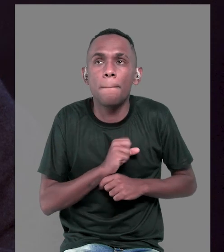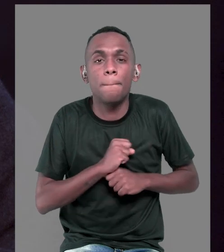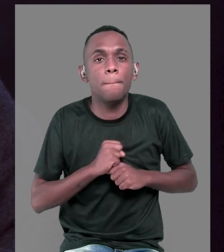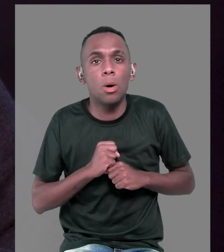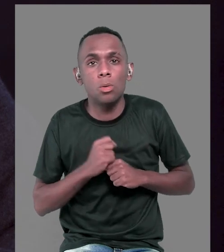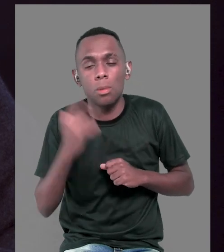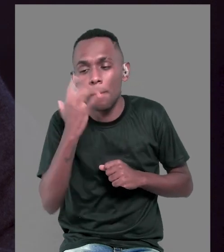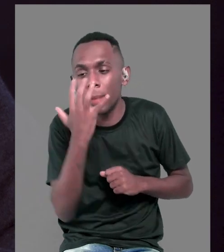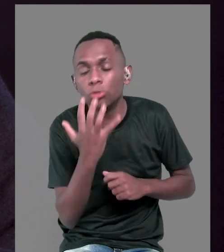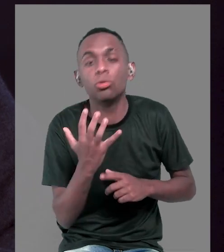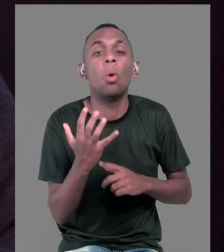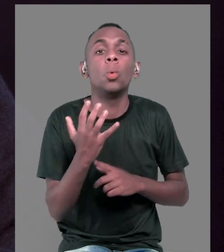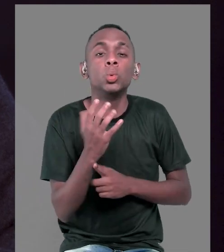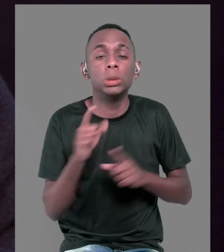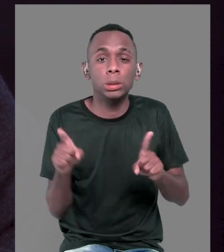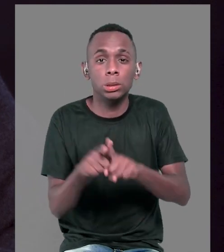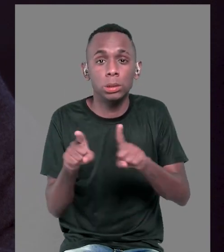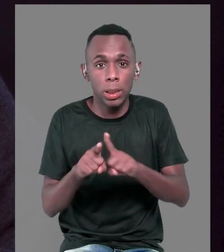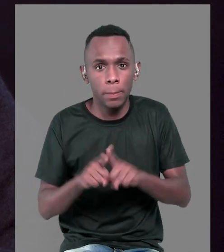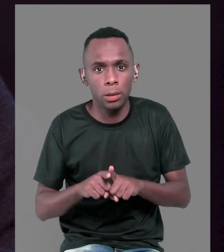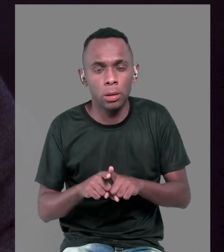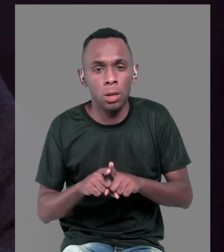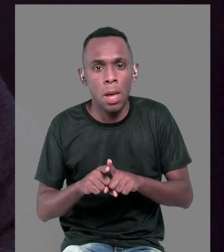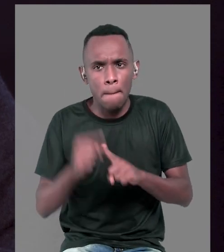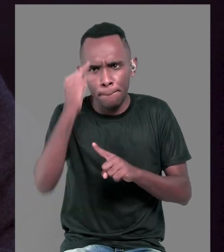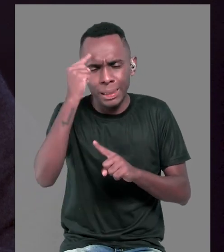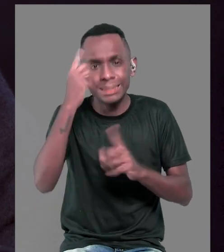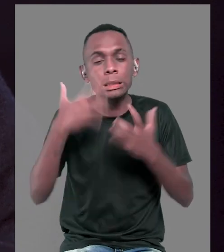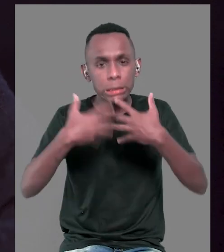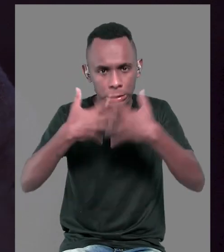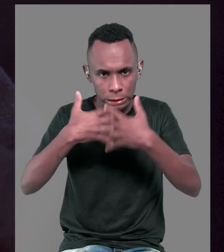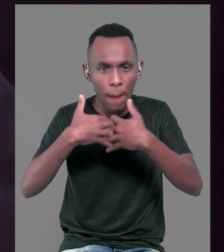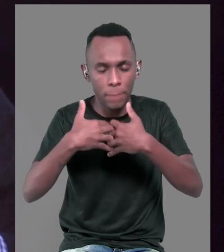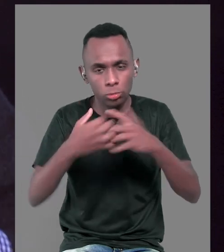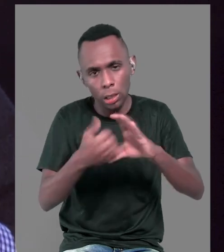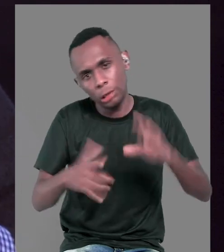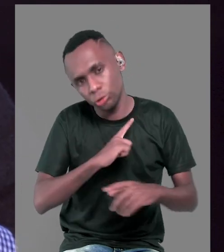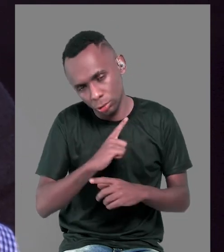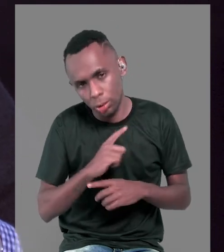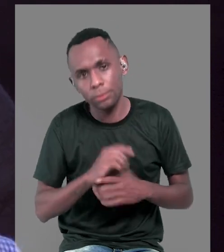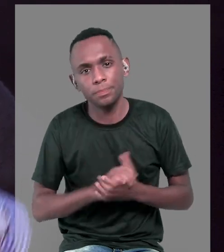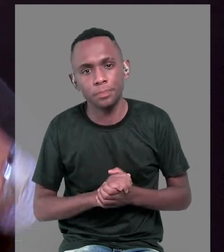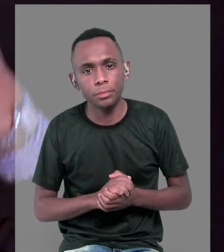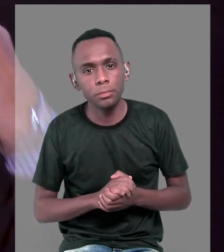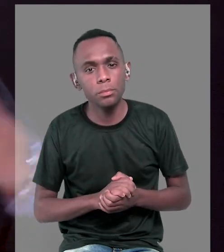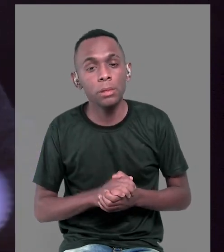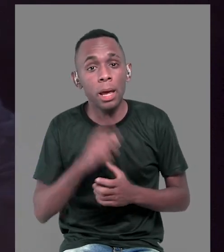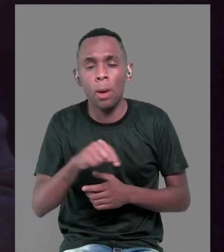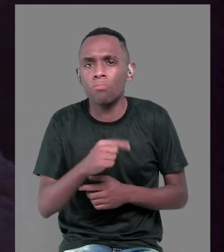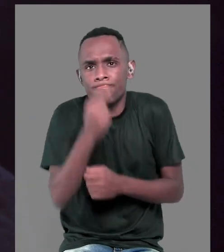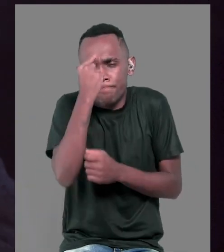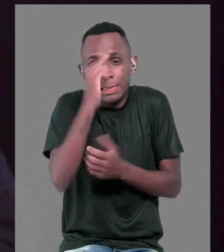o atributo de pensamento. É o não pensamento se